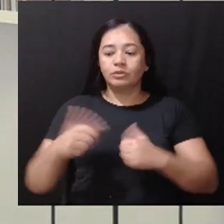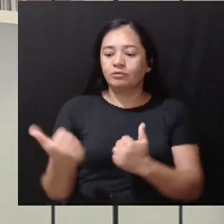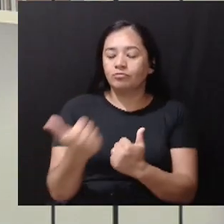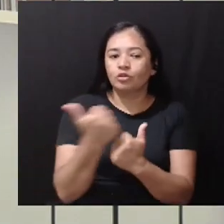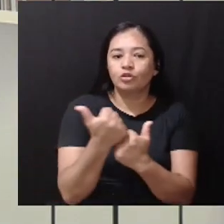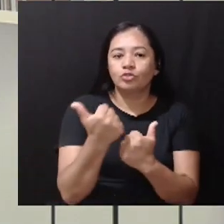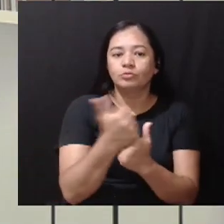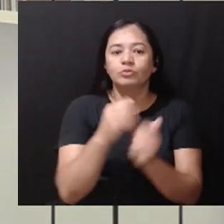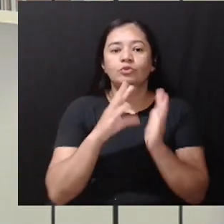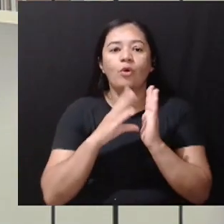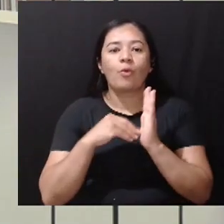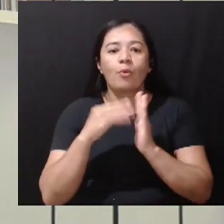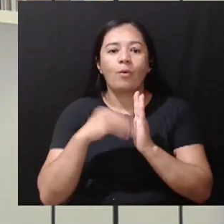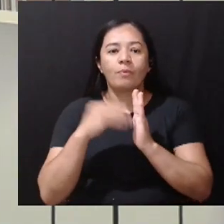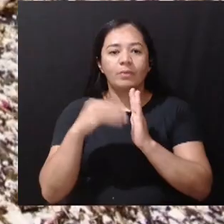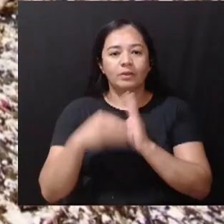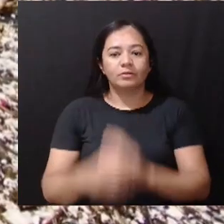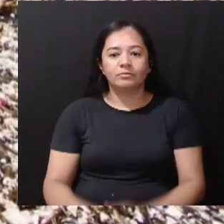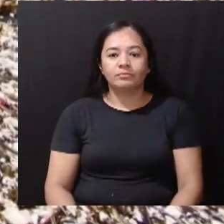Olha só.